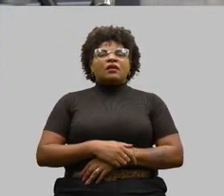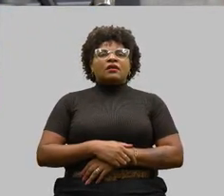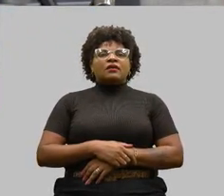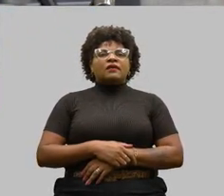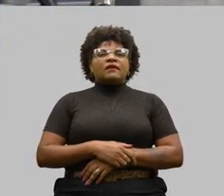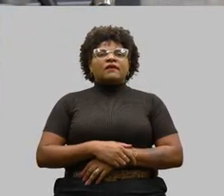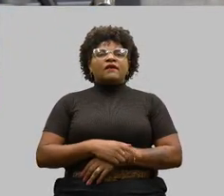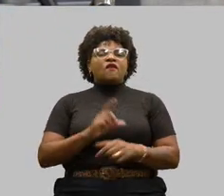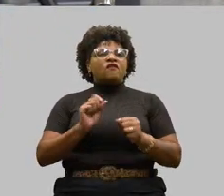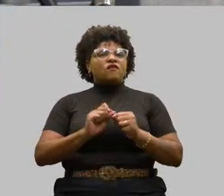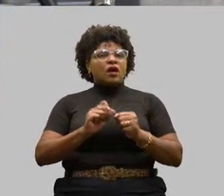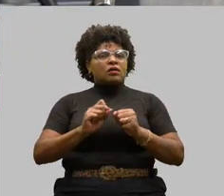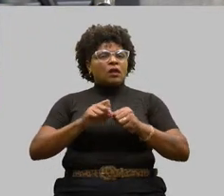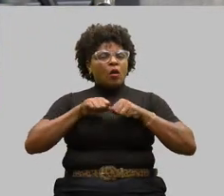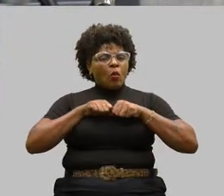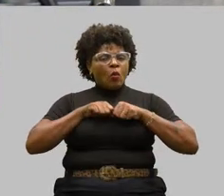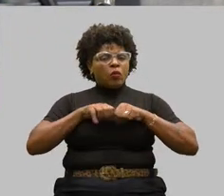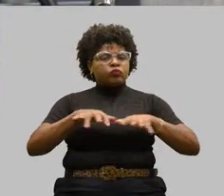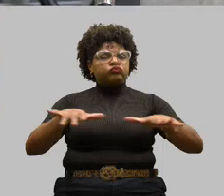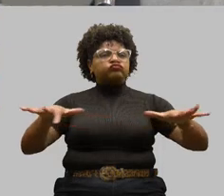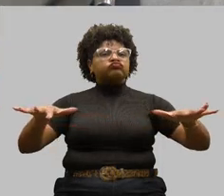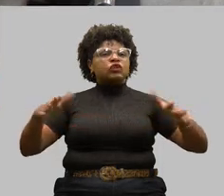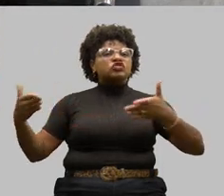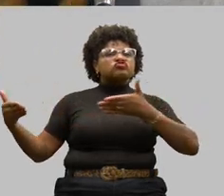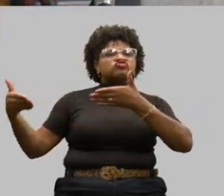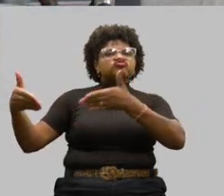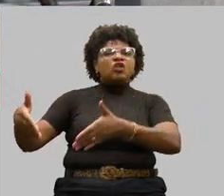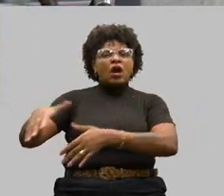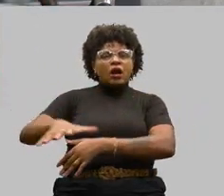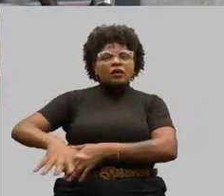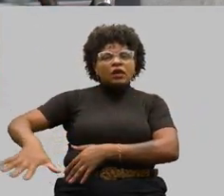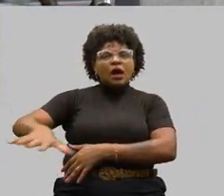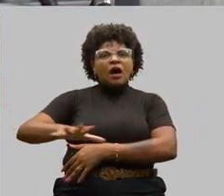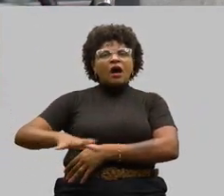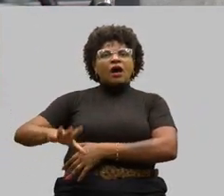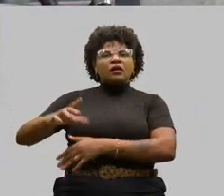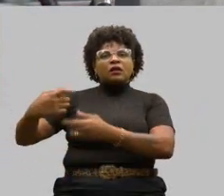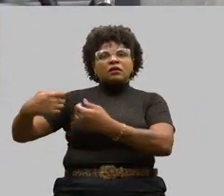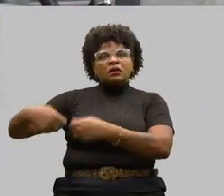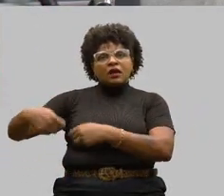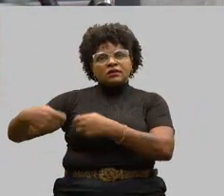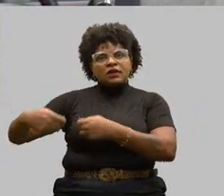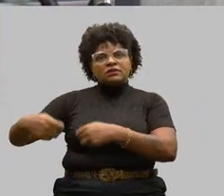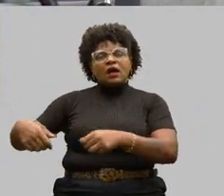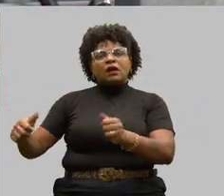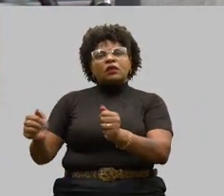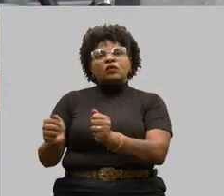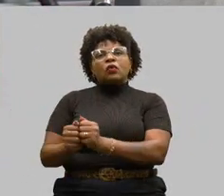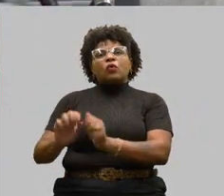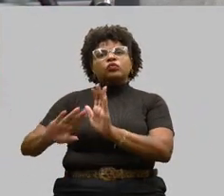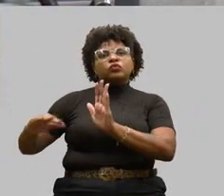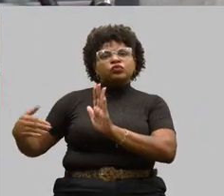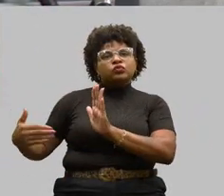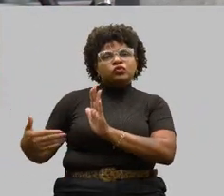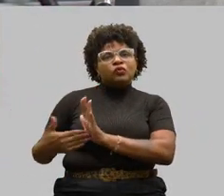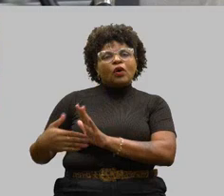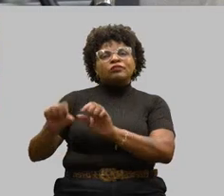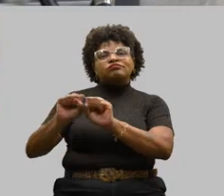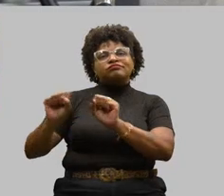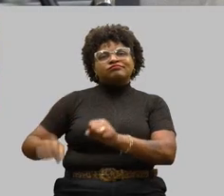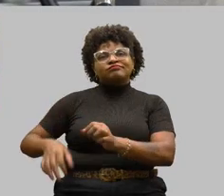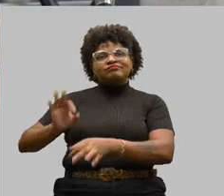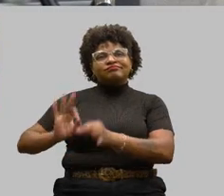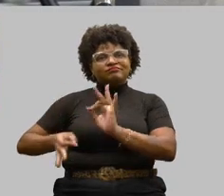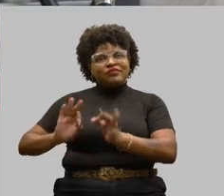essas demandas elas cheguem diretamente e sejam empoderadas através do sistema de Justiça fala que é falar pouco mas já